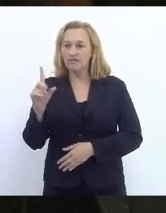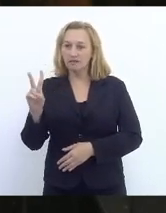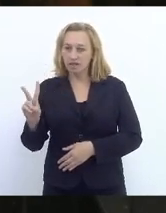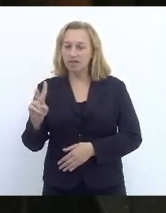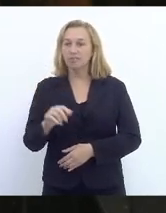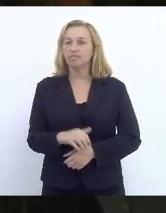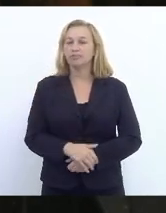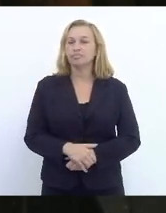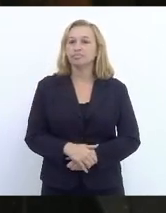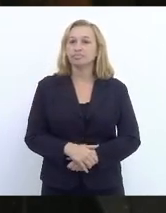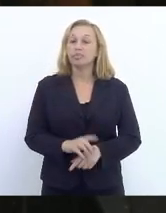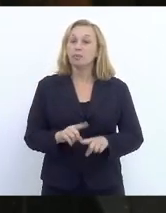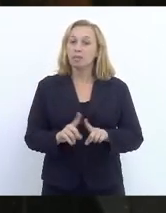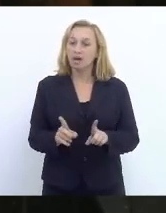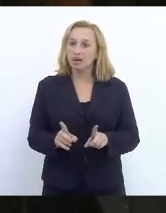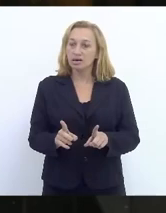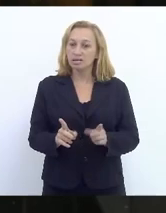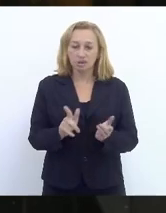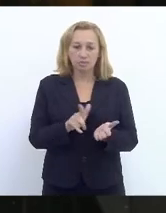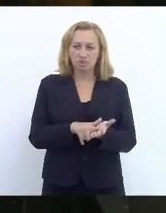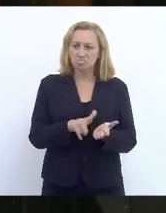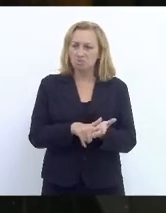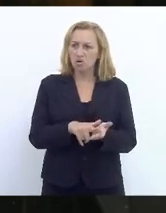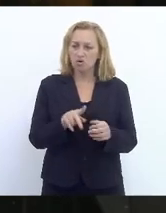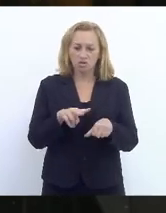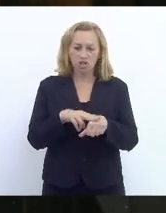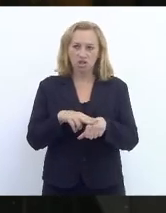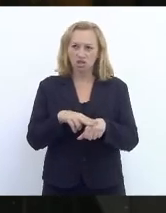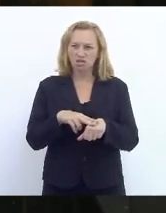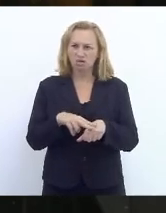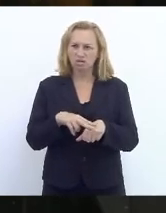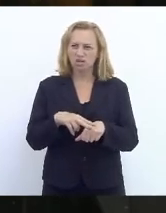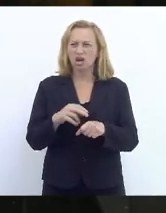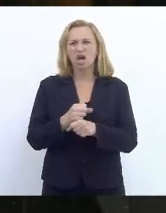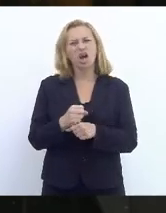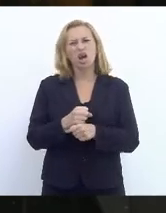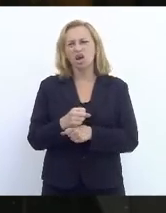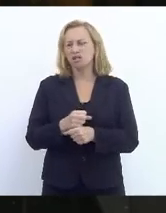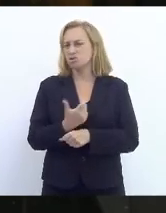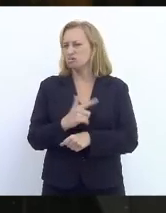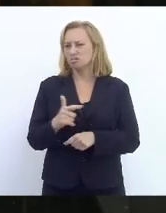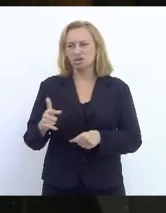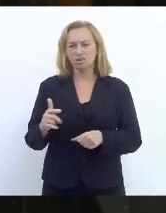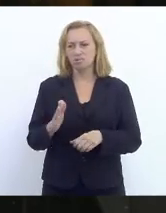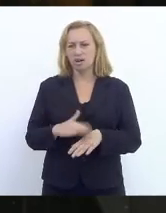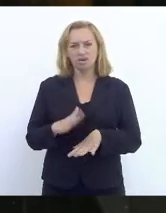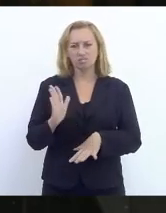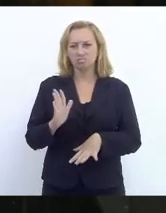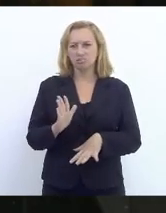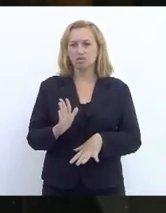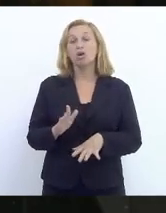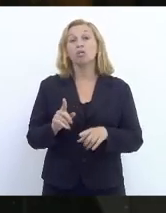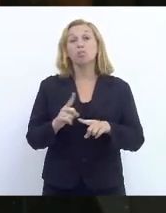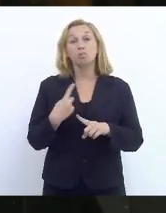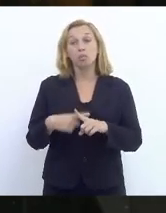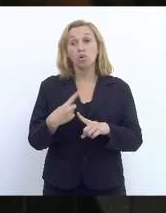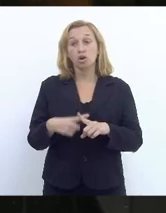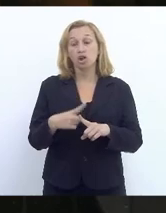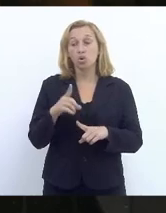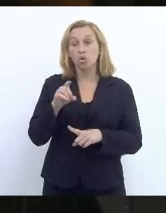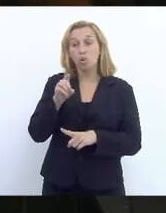é só que tem que este verdinho já não existe mais alguns anos porque a consoante o código de trânsito